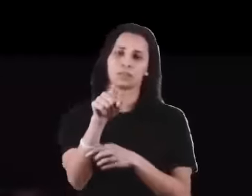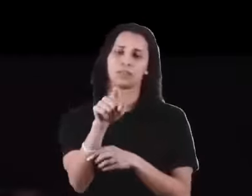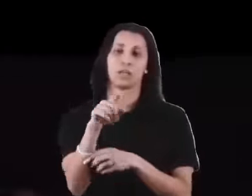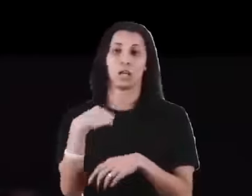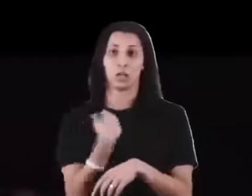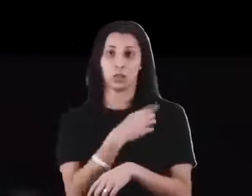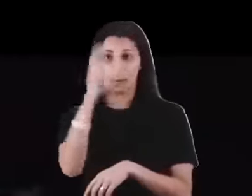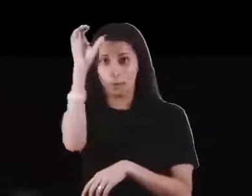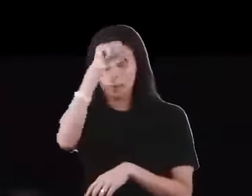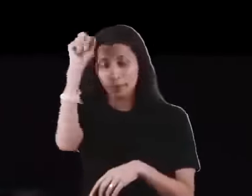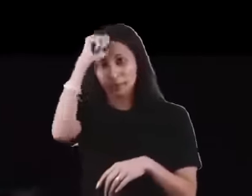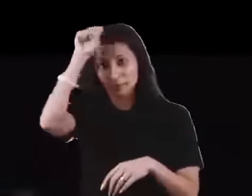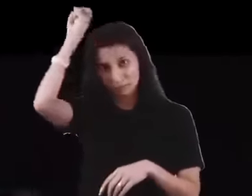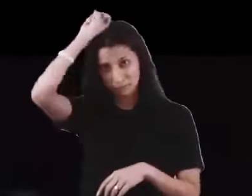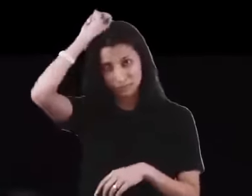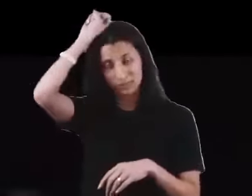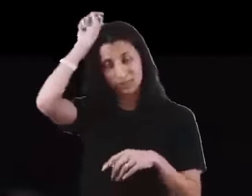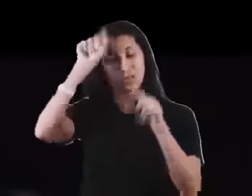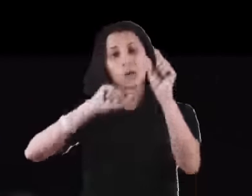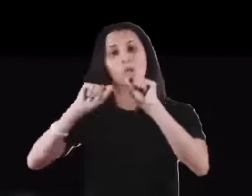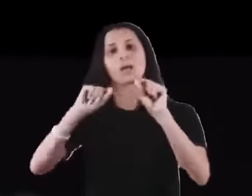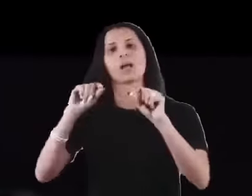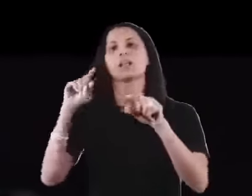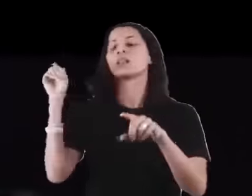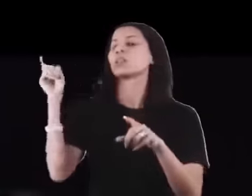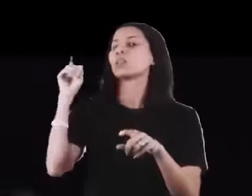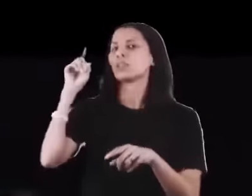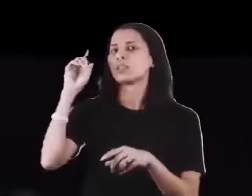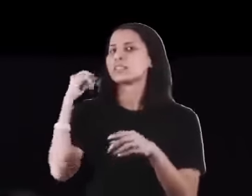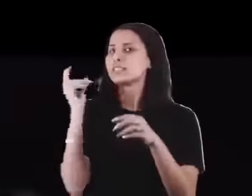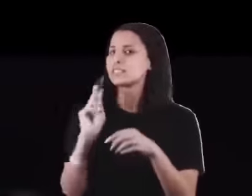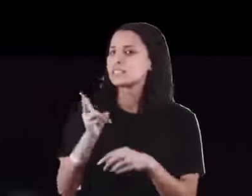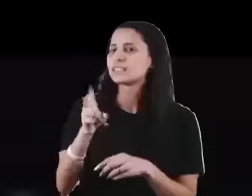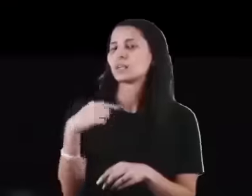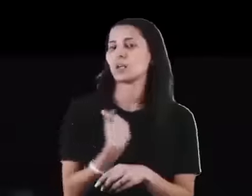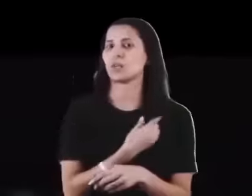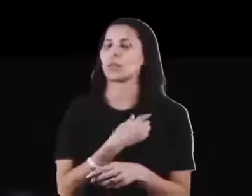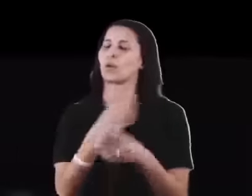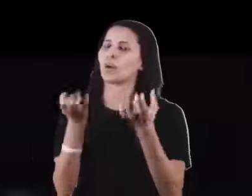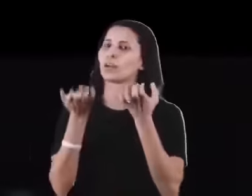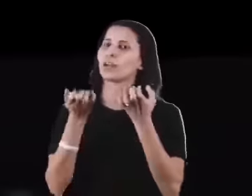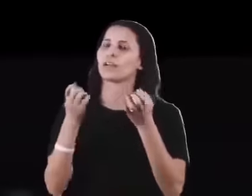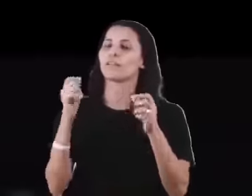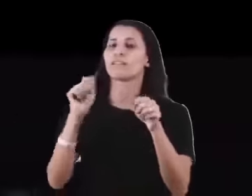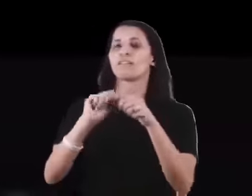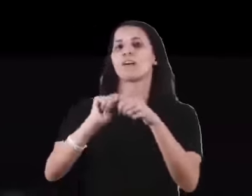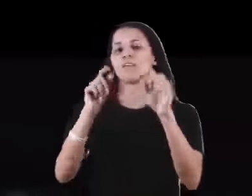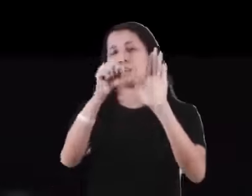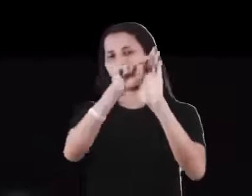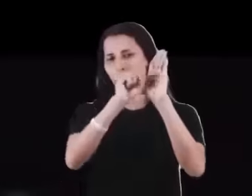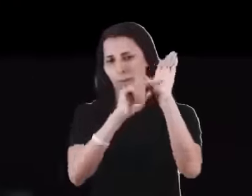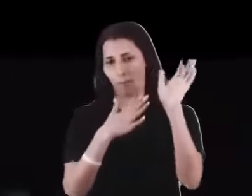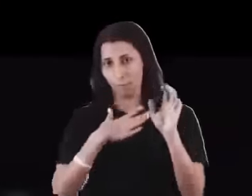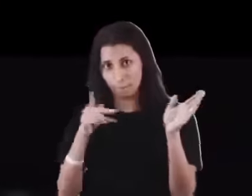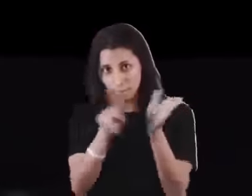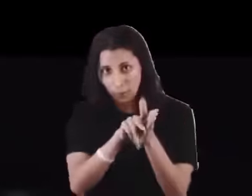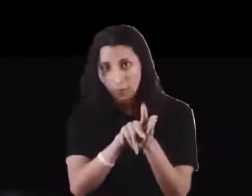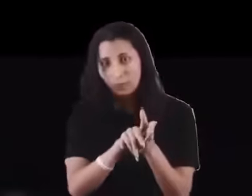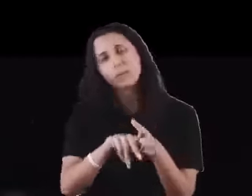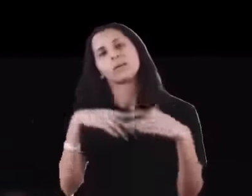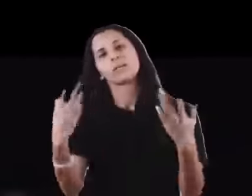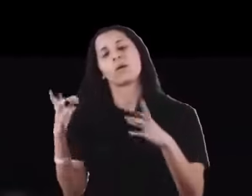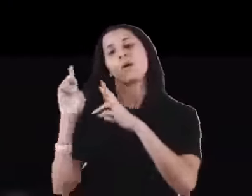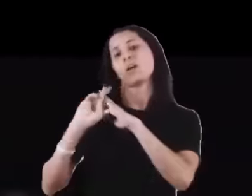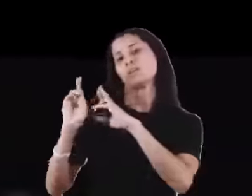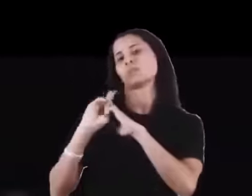aprende com Sara toda vez que a gente desse a cumprir o nosso plano a responsabilidade da consequência vai